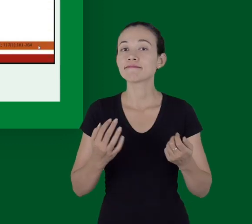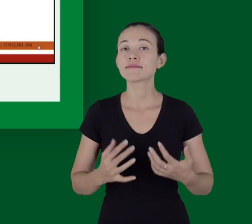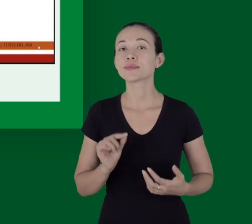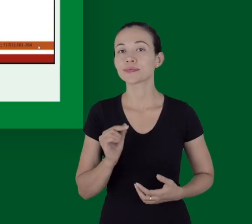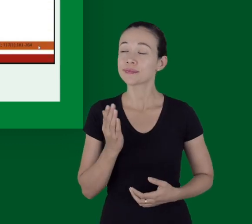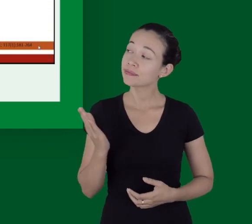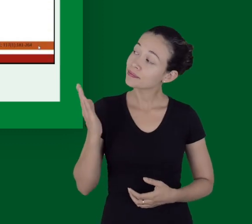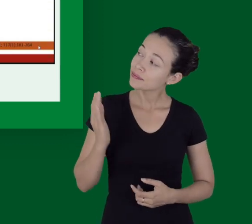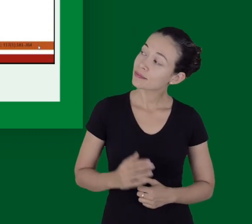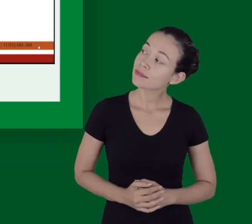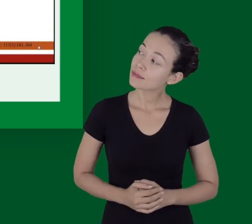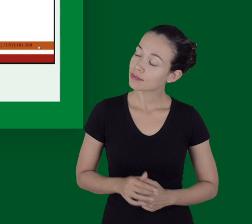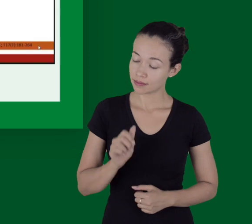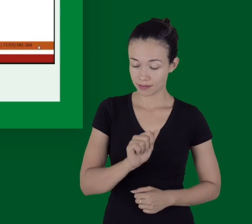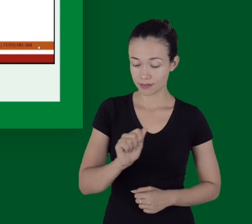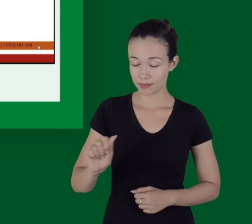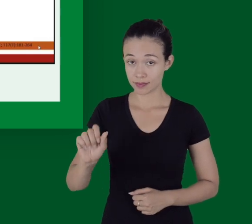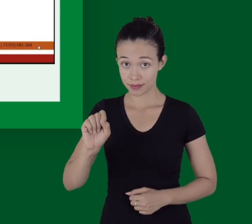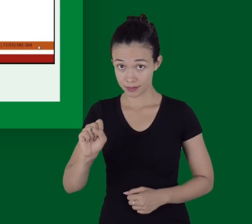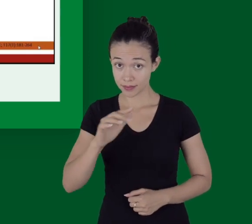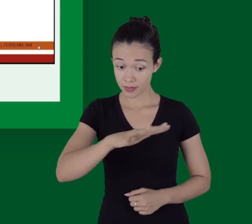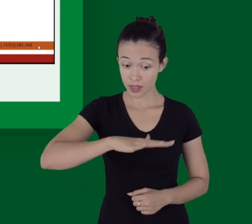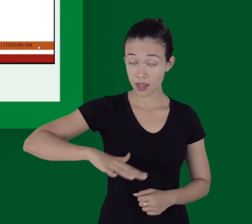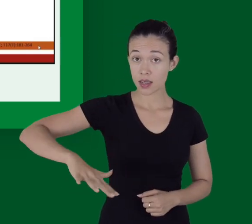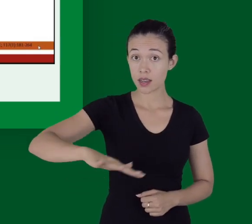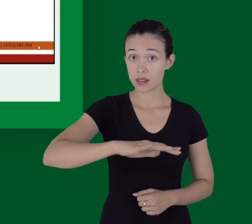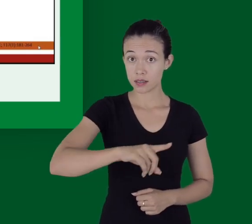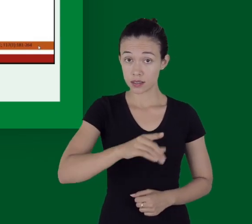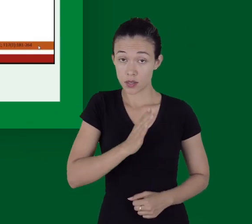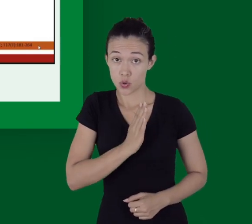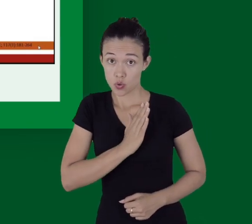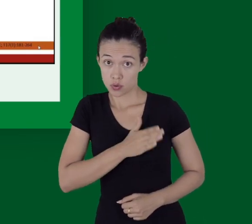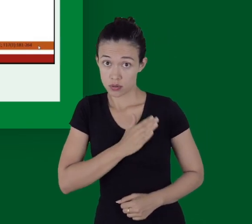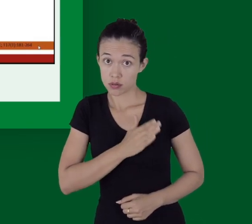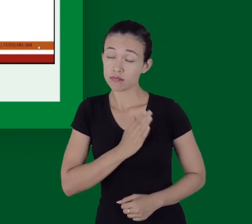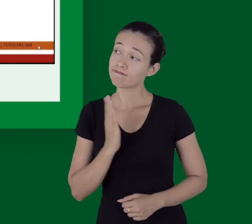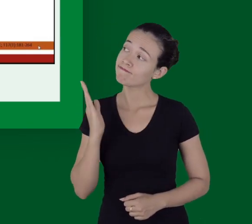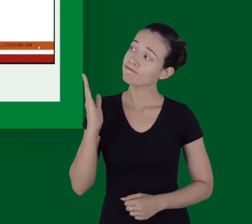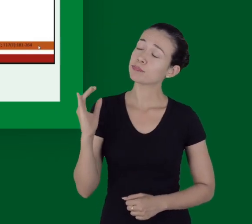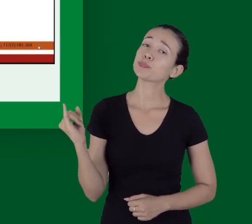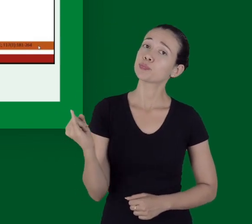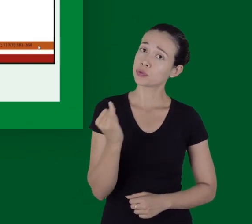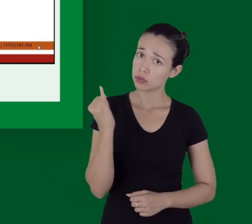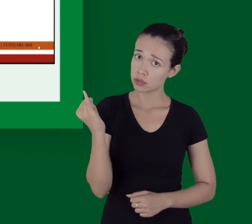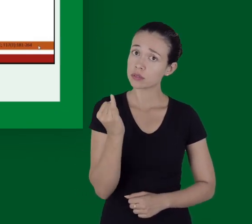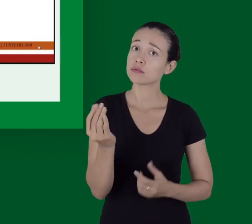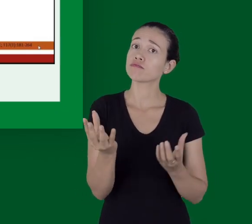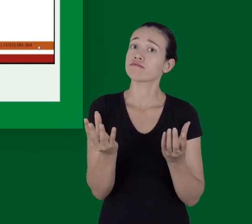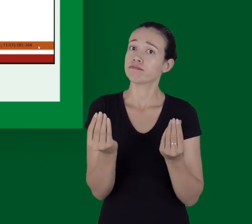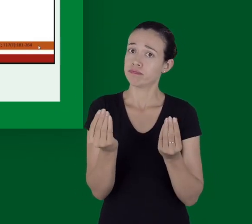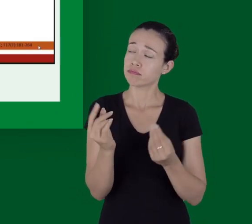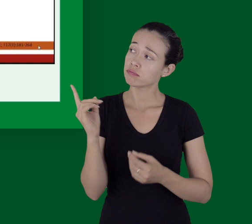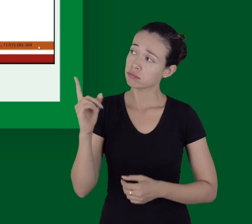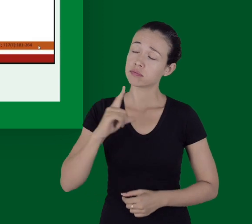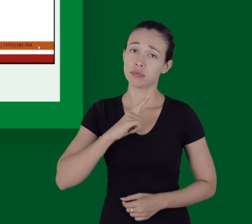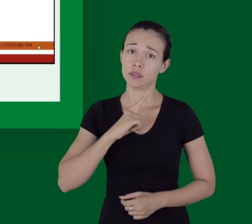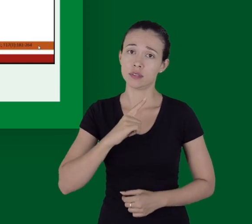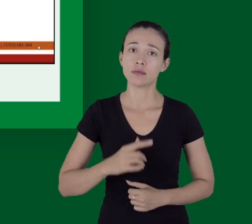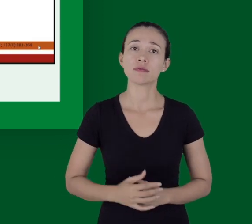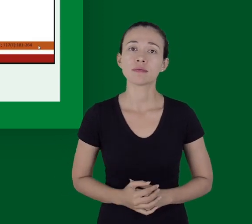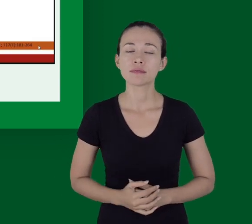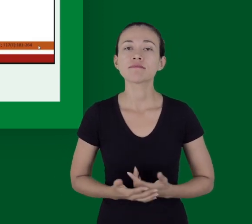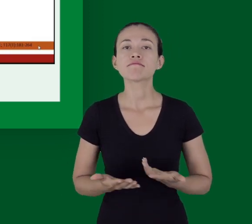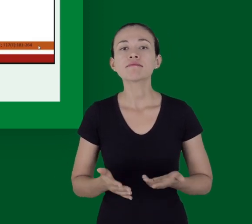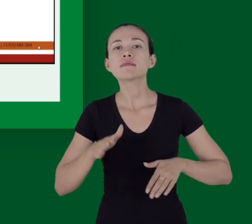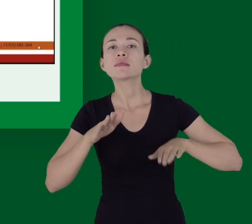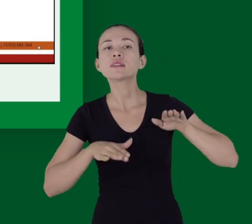Falar do AS, né? O AS é a droga, uma das drogas mais importantes da cardiologia, a gente usa bastante. No